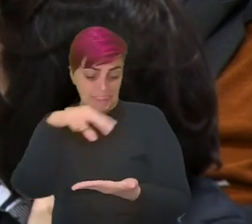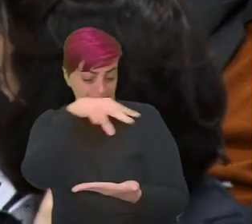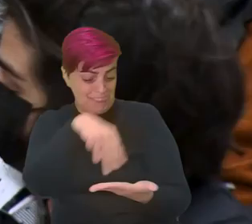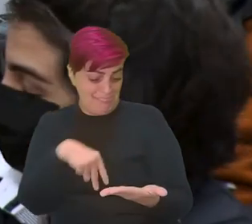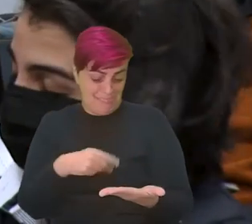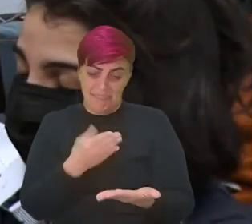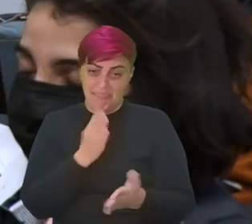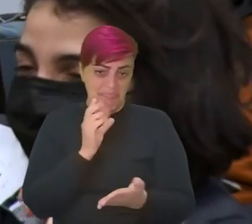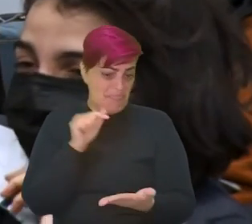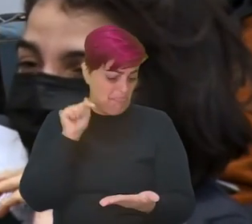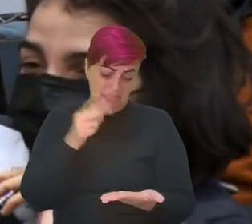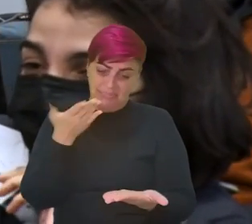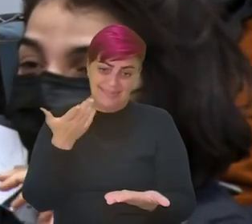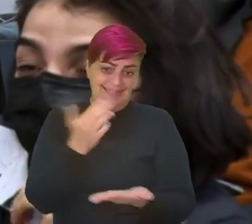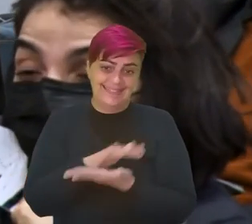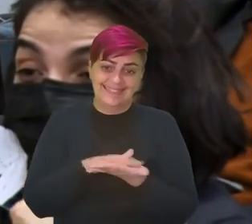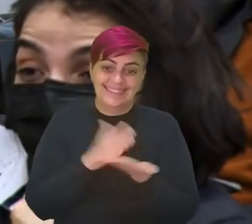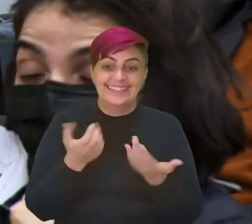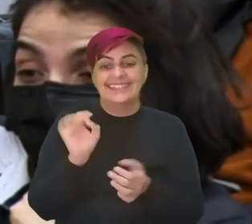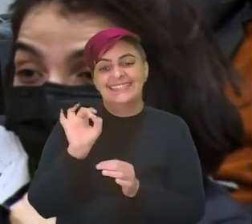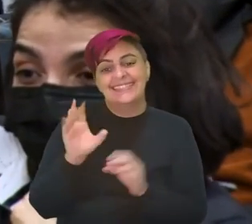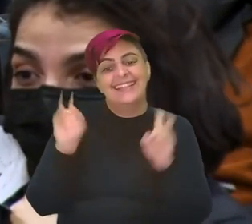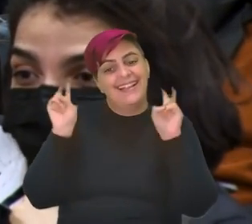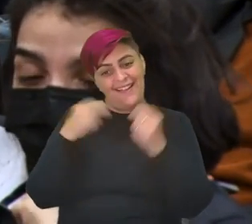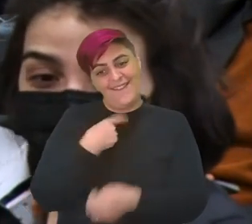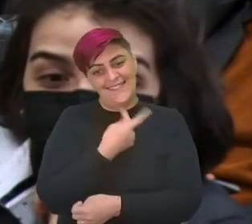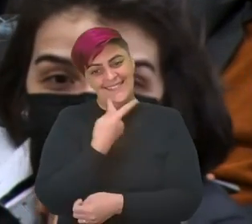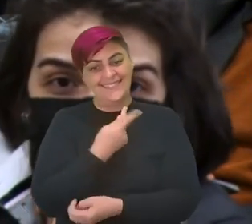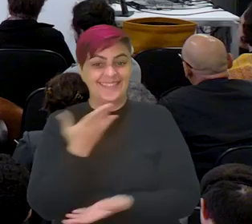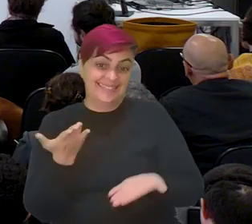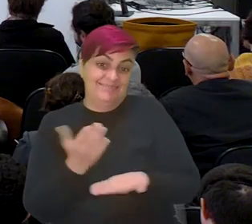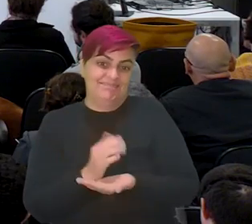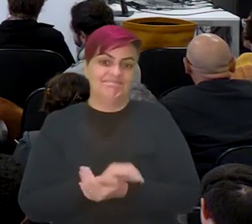lá, né? Bom, enfim, era isso que eu queria falar um pouco.